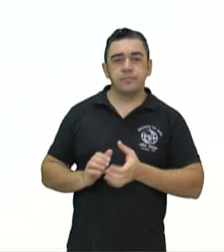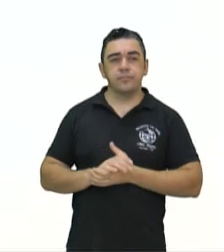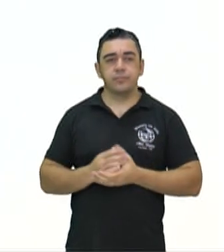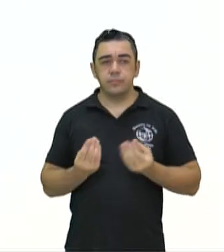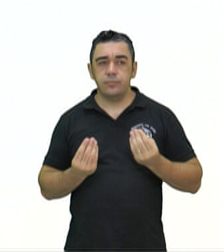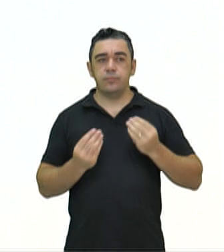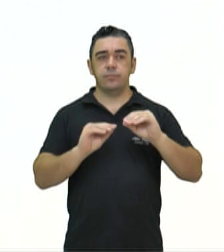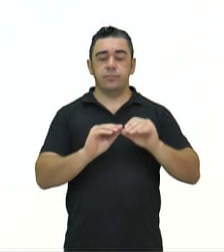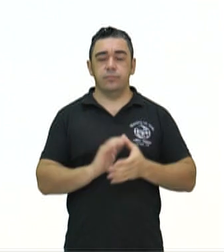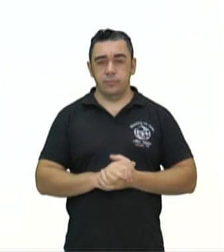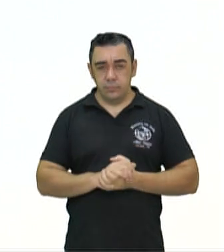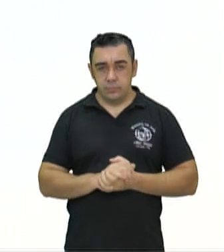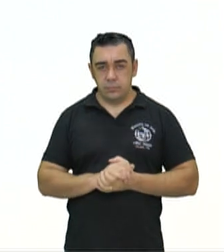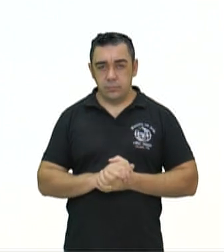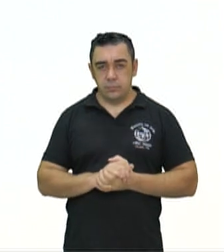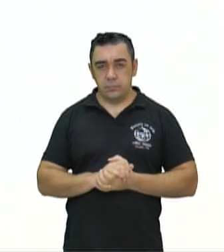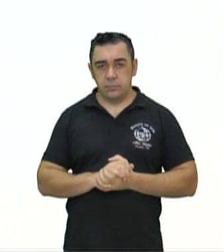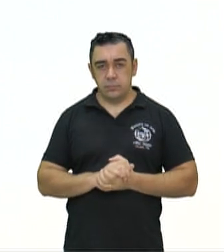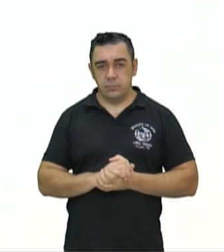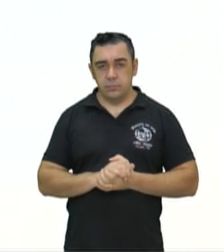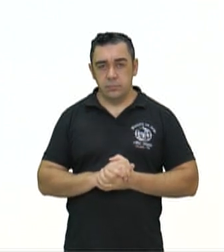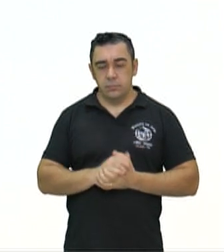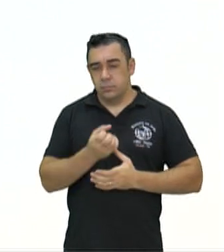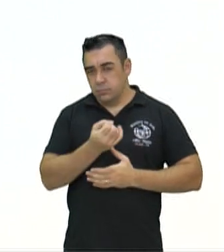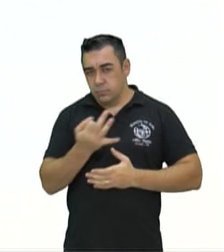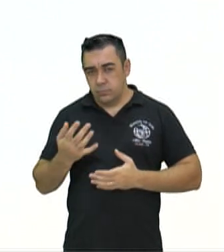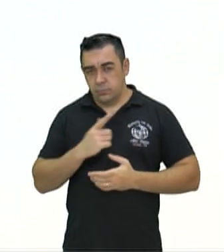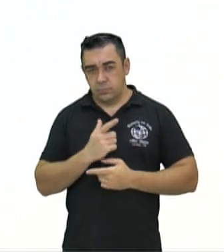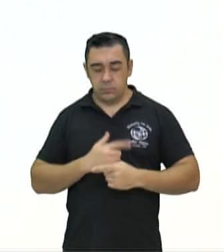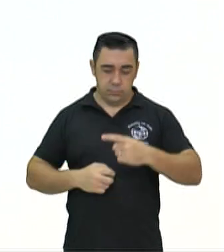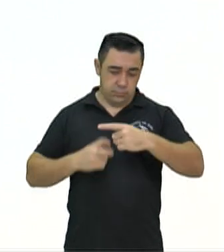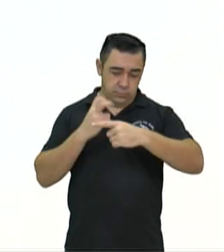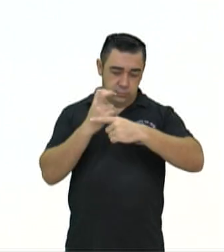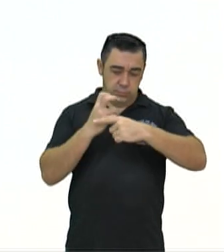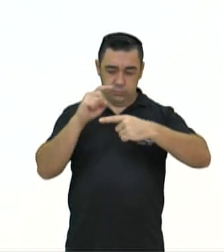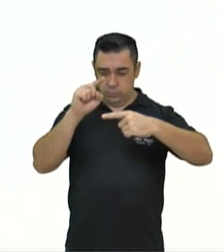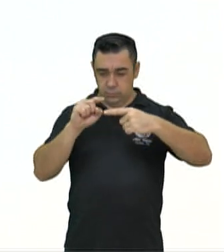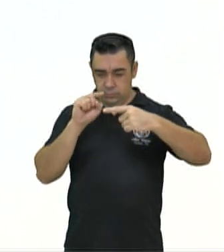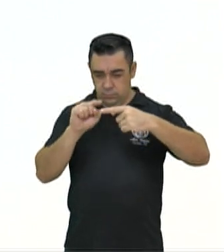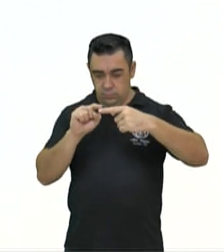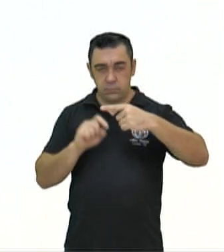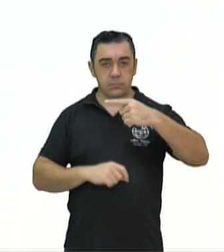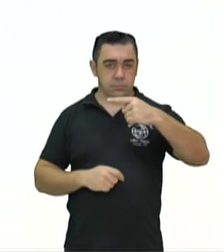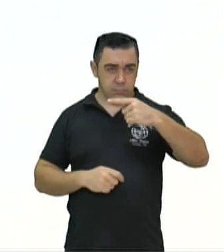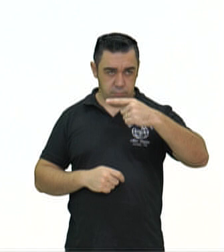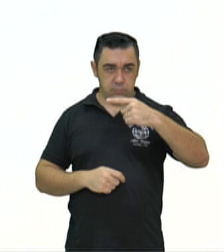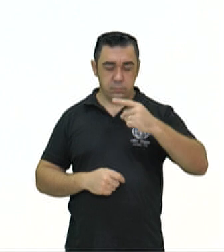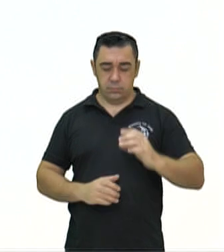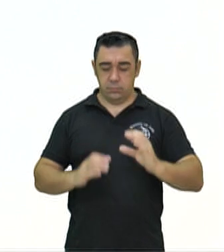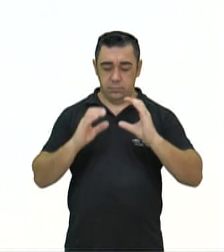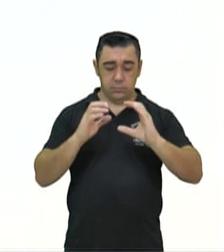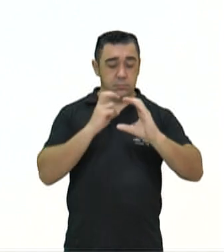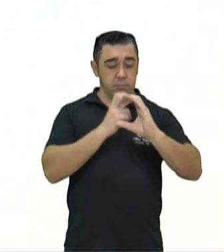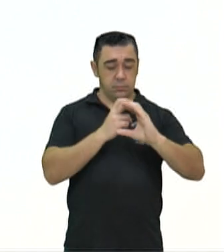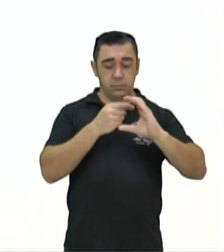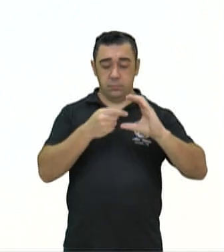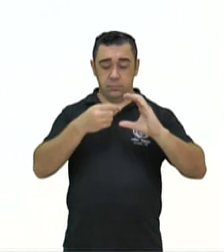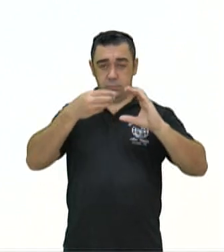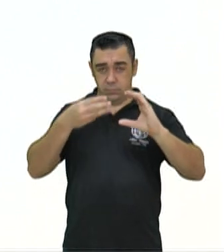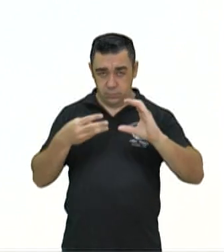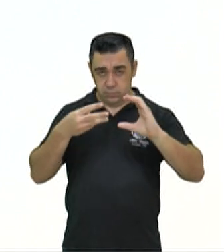na nossa fórmula. Quantos elementos eu tenho? Tenho 5 elementos e eu